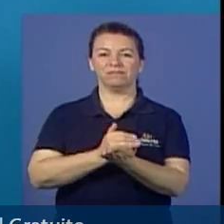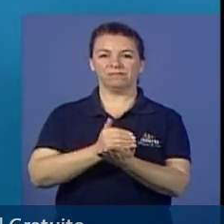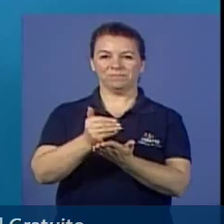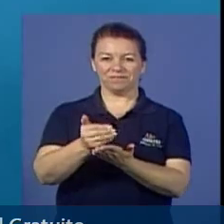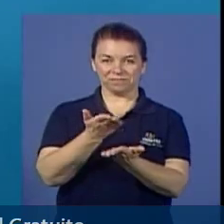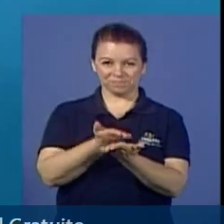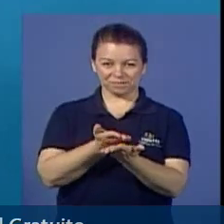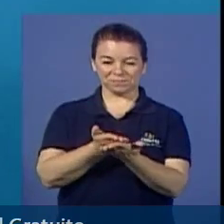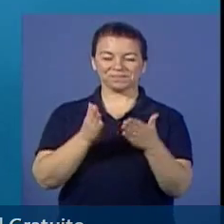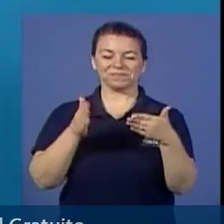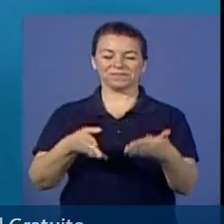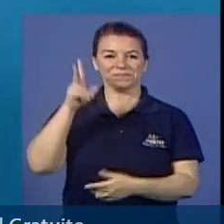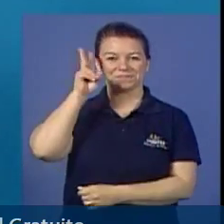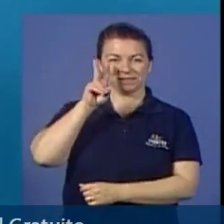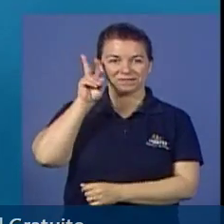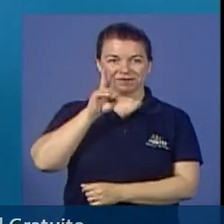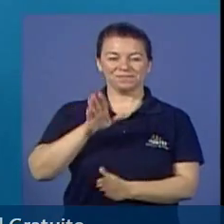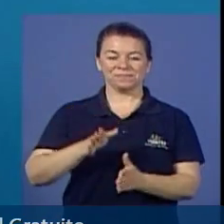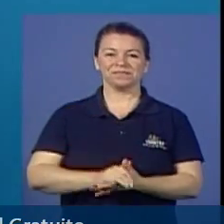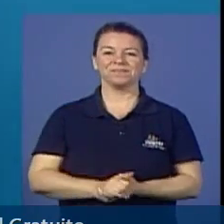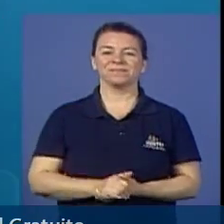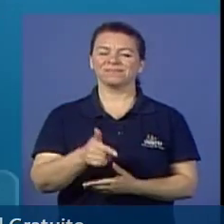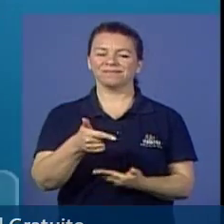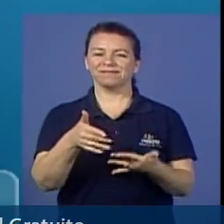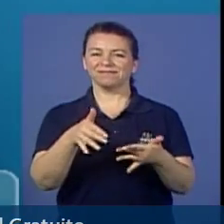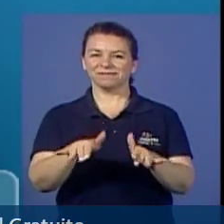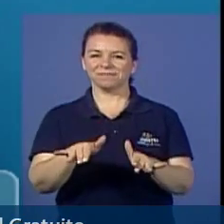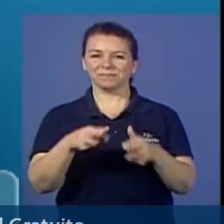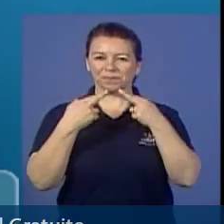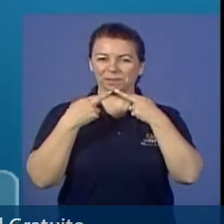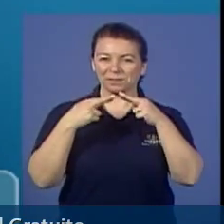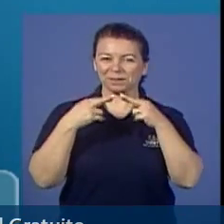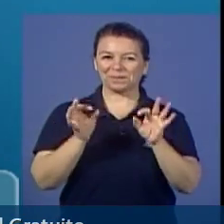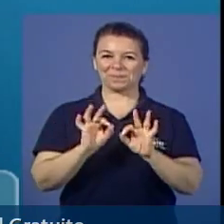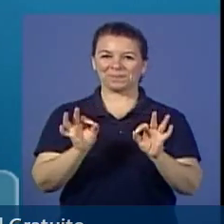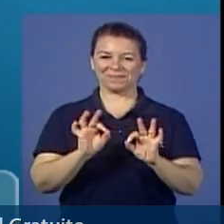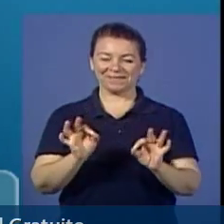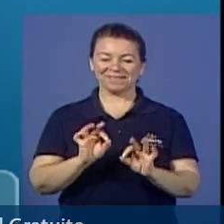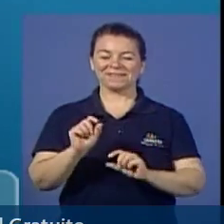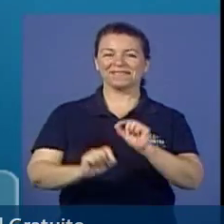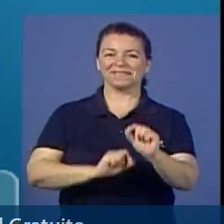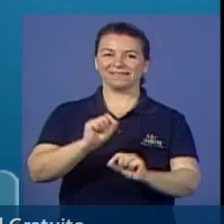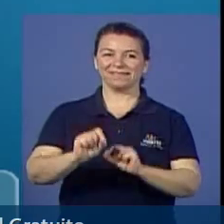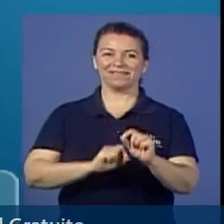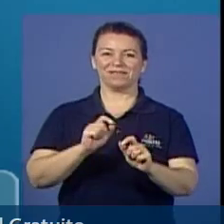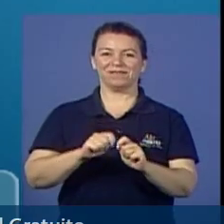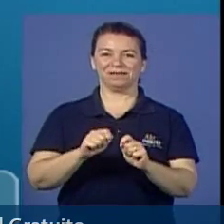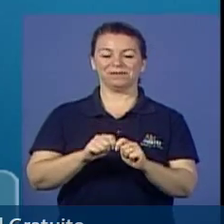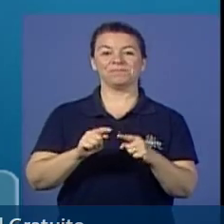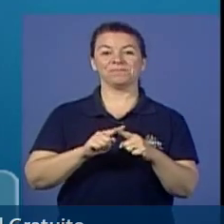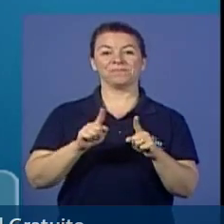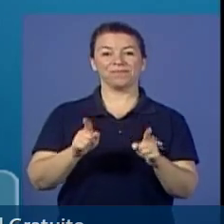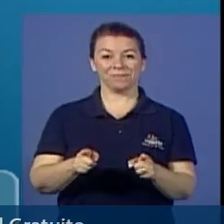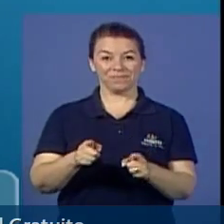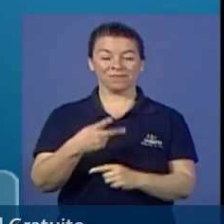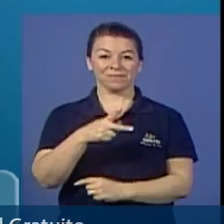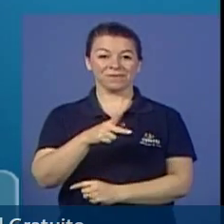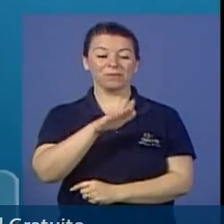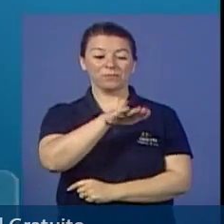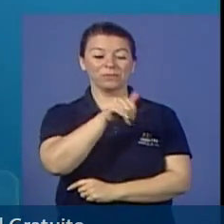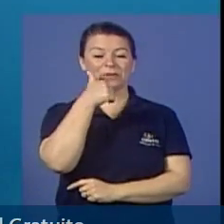aula, cidadão. Desculpa, senhor. Por favor, por favor. Eu não quero ter que chamar a sua atenção. Desculpa. Eu não quero ter que chamar a sua atenção, mas ele chama. Inclusive a sua